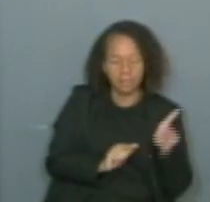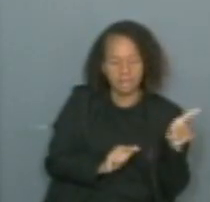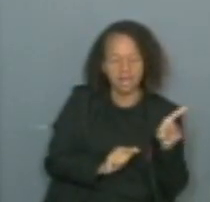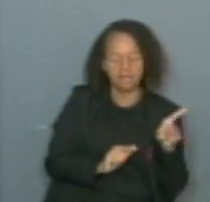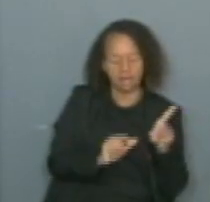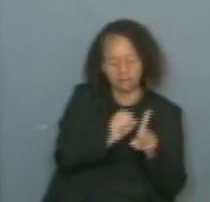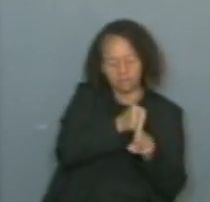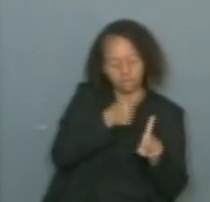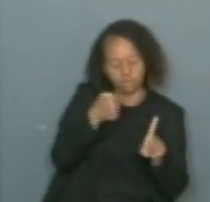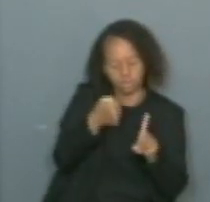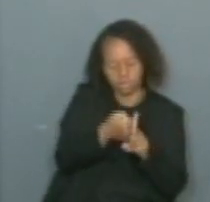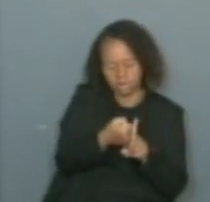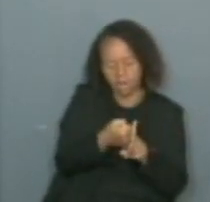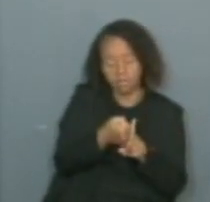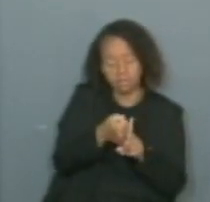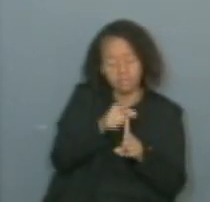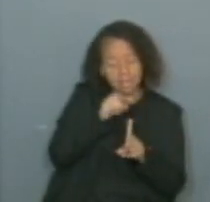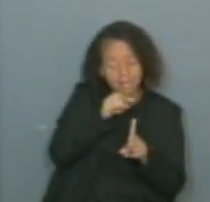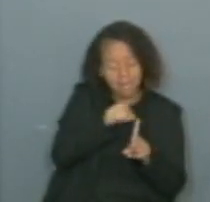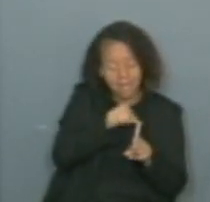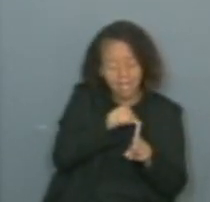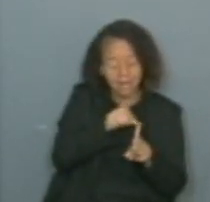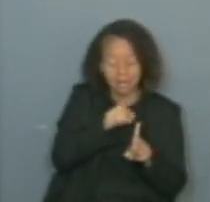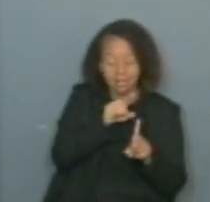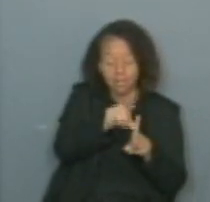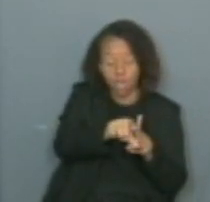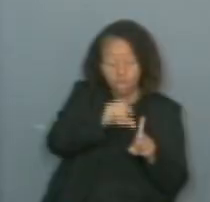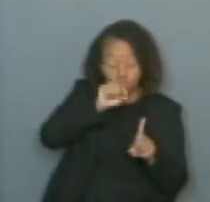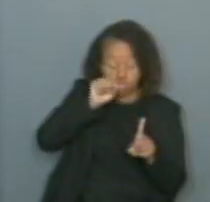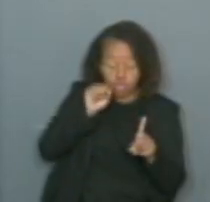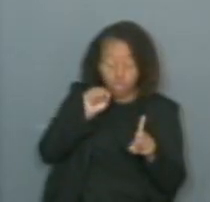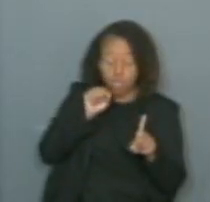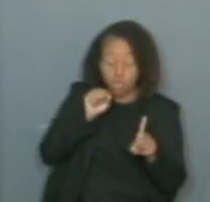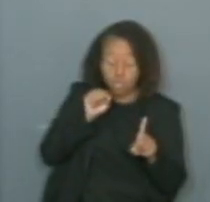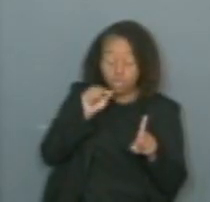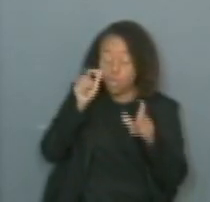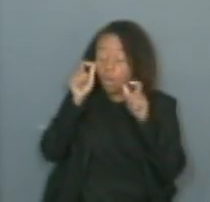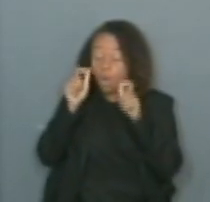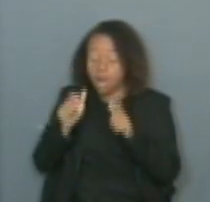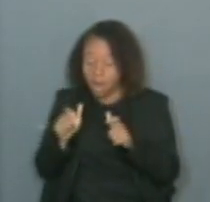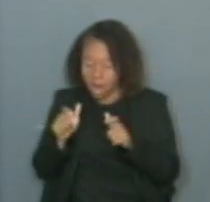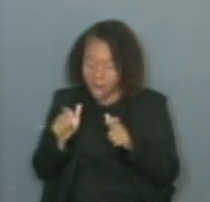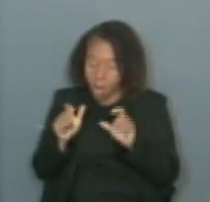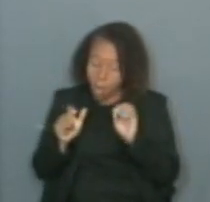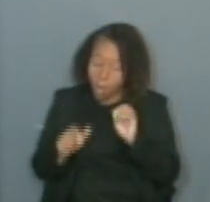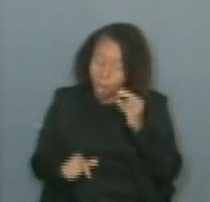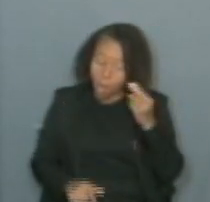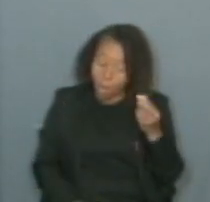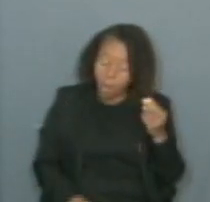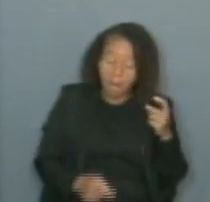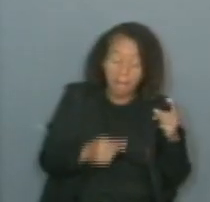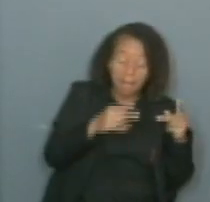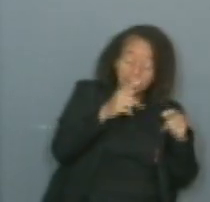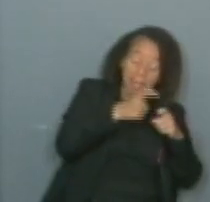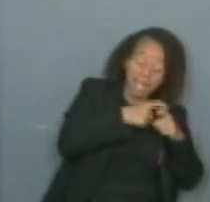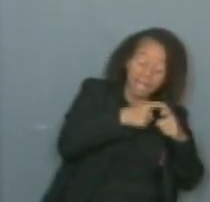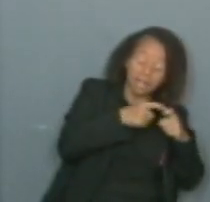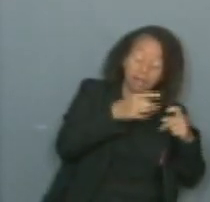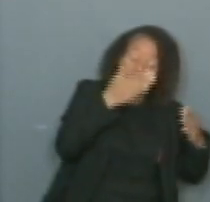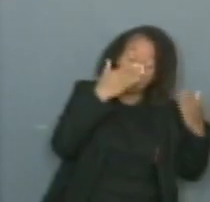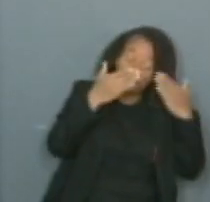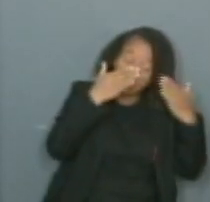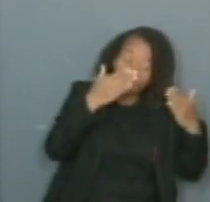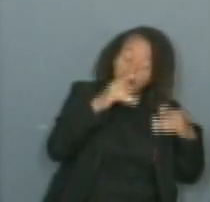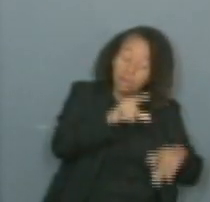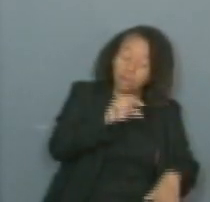ação social, para que ele possa escolher a autoescola ou a clínica médica e